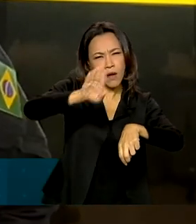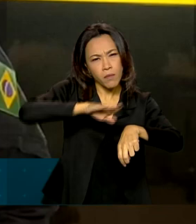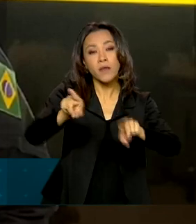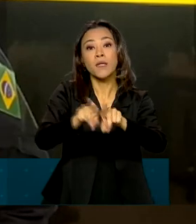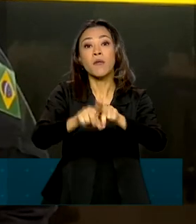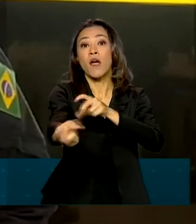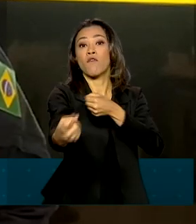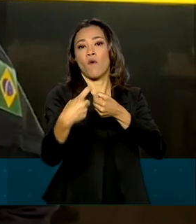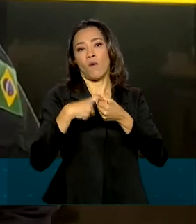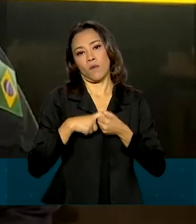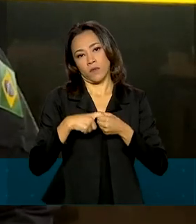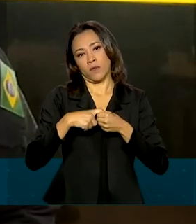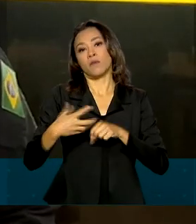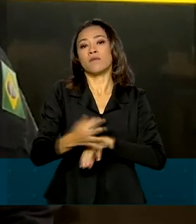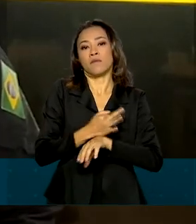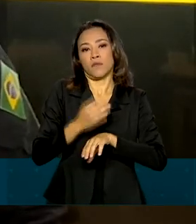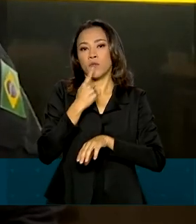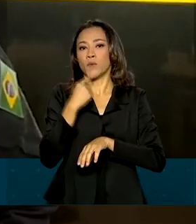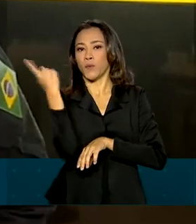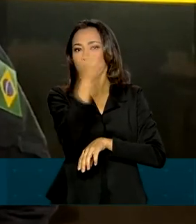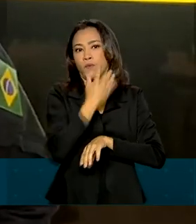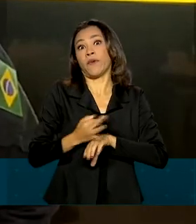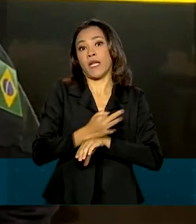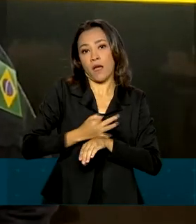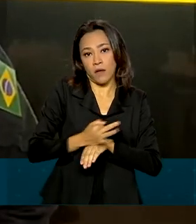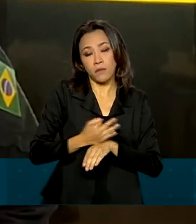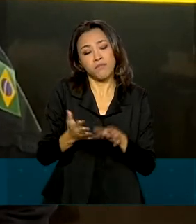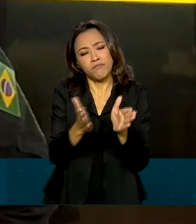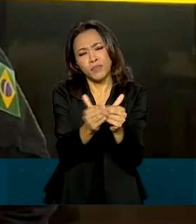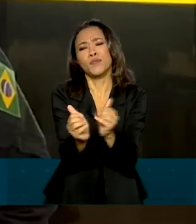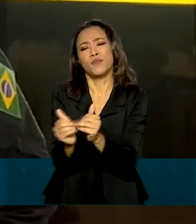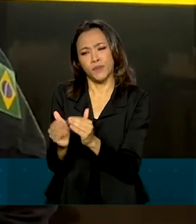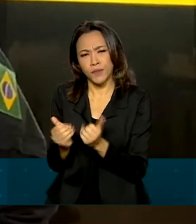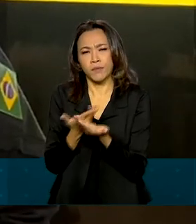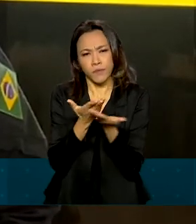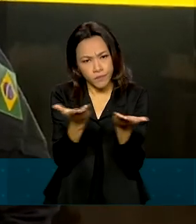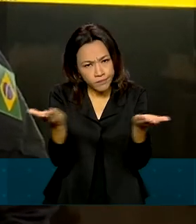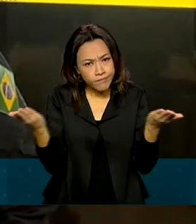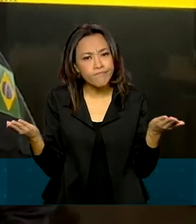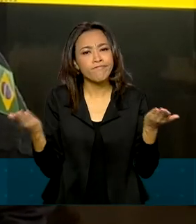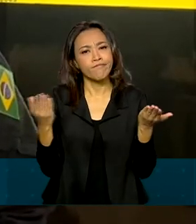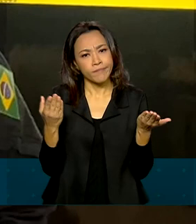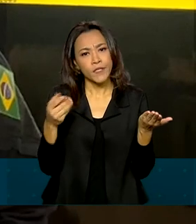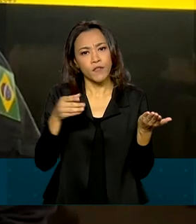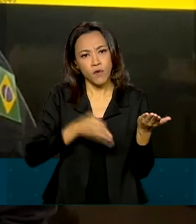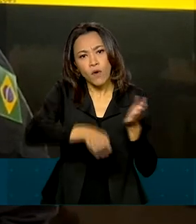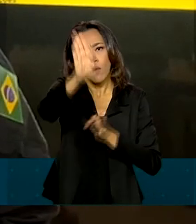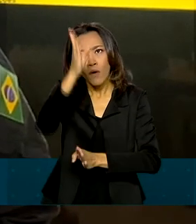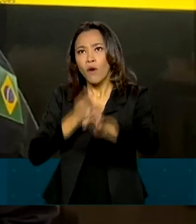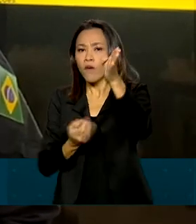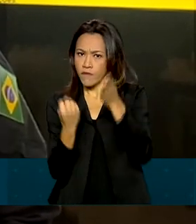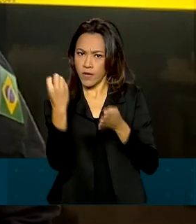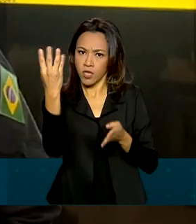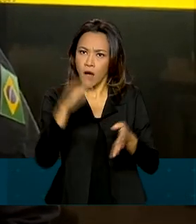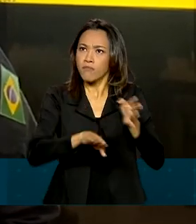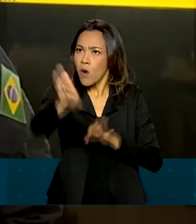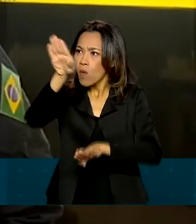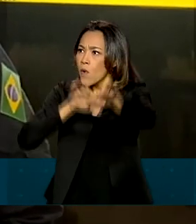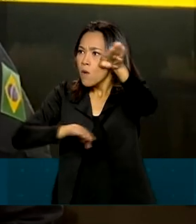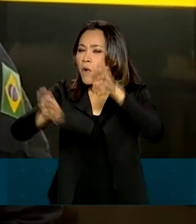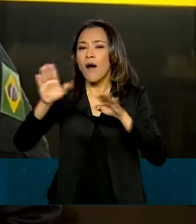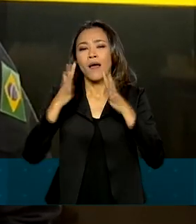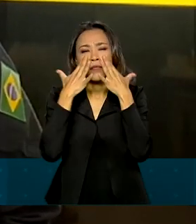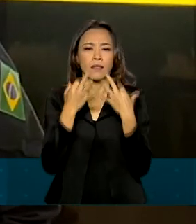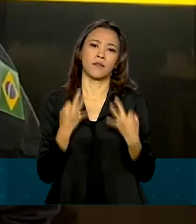retorno do feriadão. A gente faz um pedido a todos os condutores que se deslocam pelas rodovias federais em todo o Brasil. Que tenham atenção,